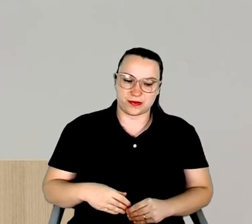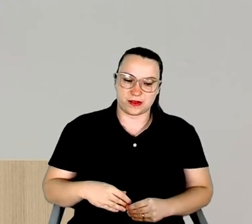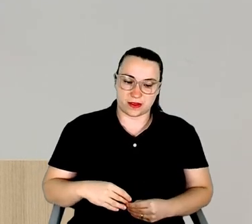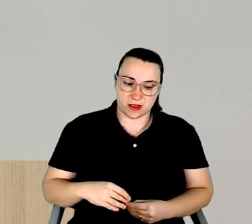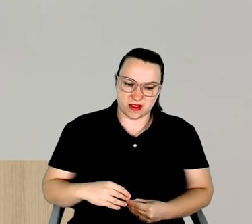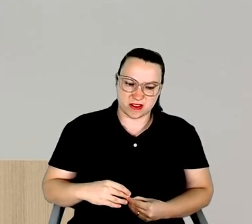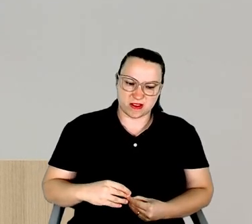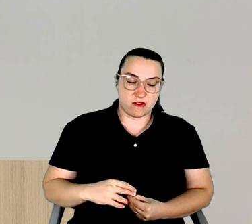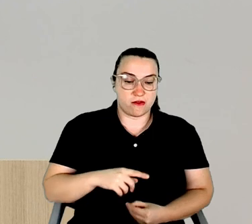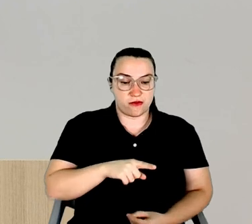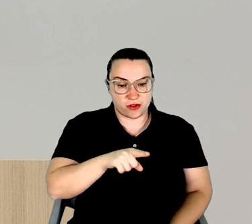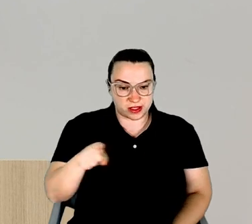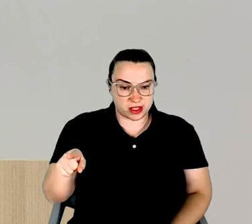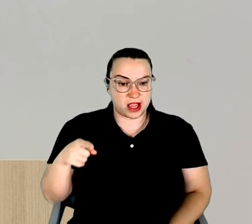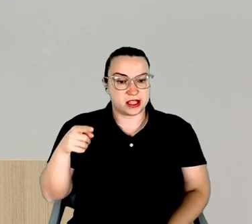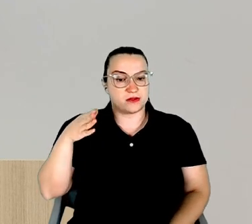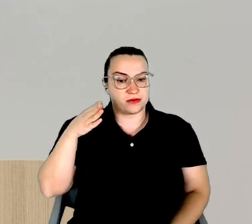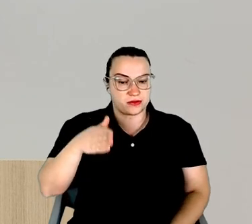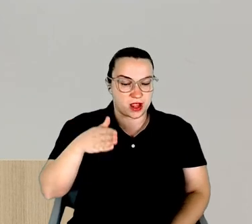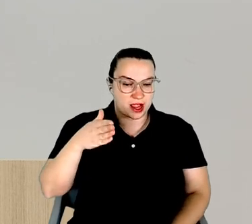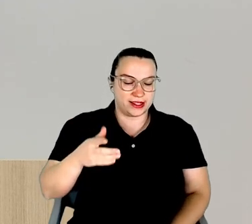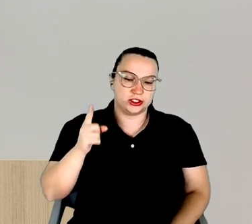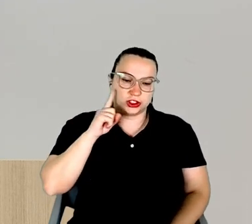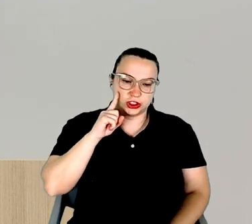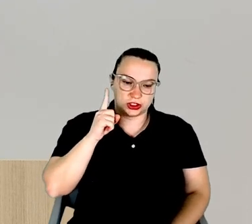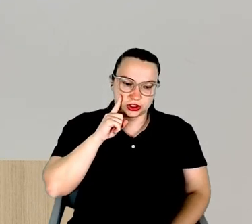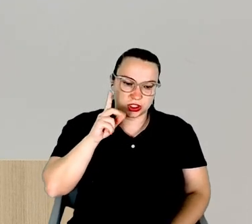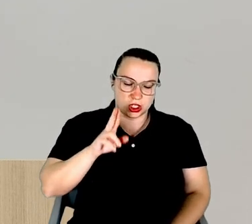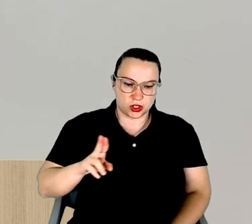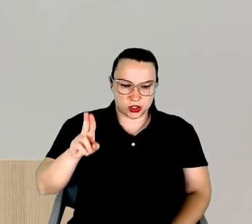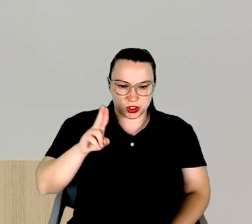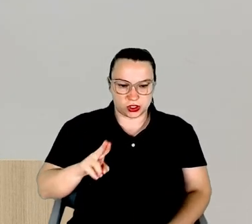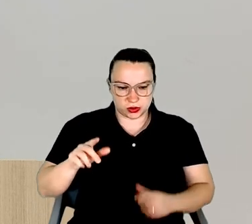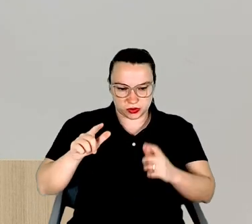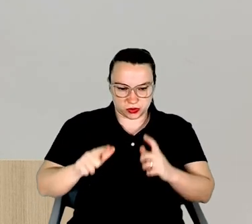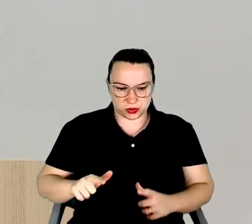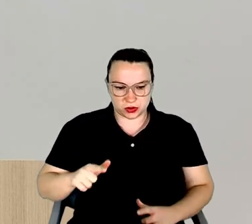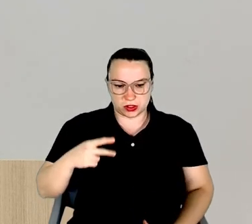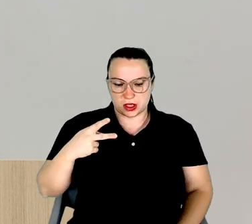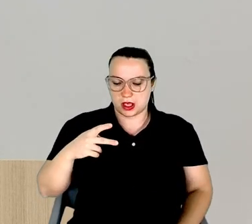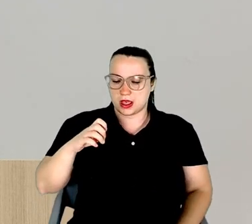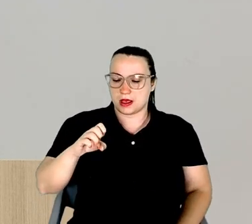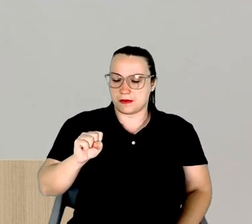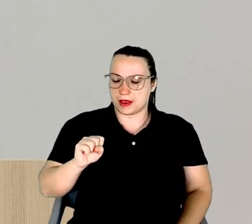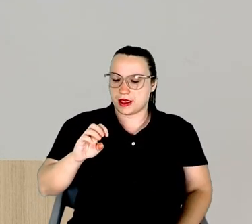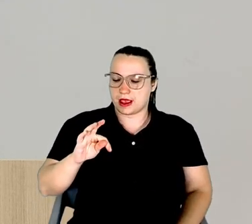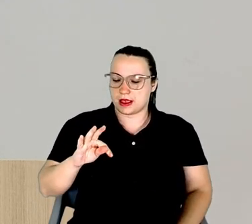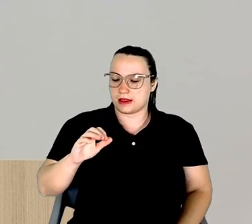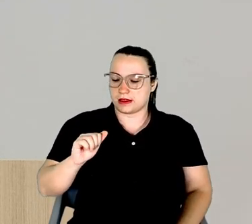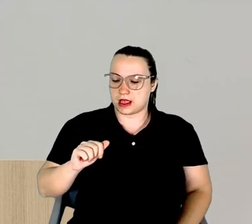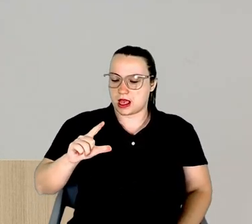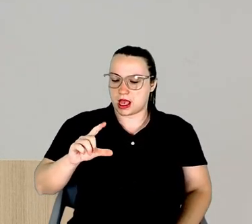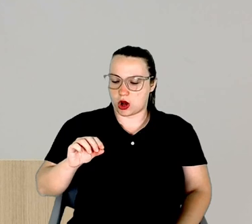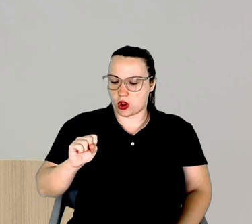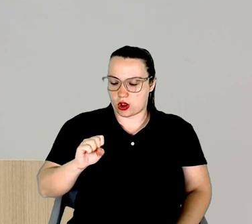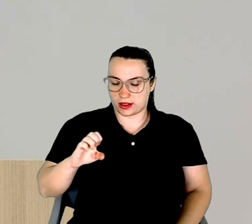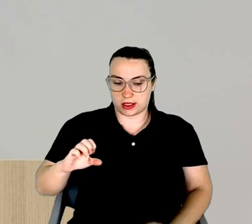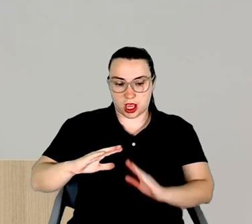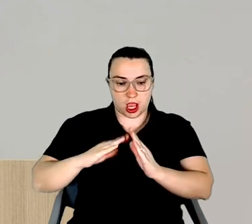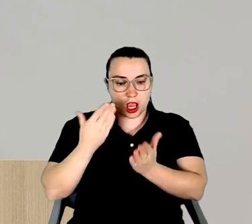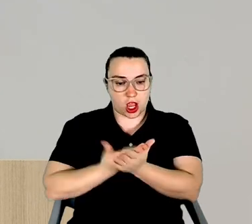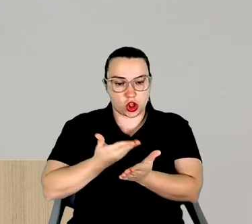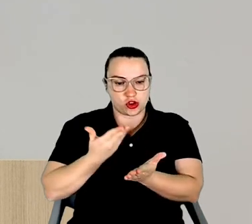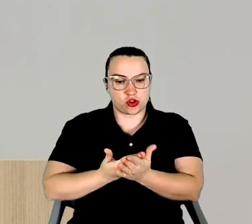dia a dia e utilizam do espaço da Pestalozzi, essa escola que tanto nos